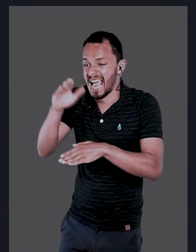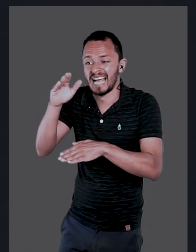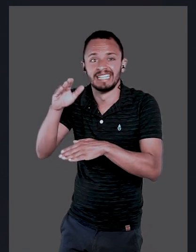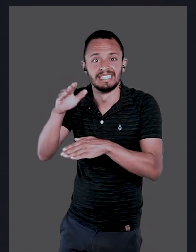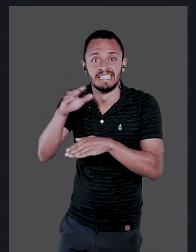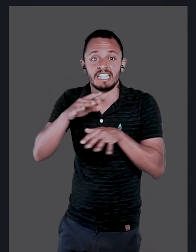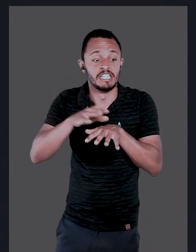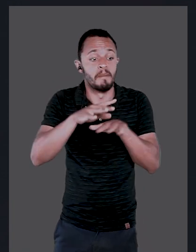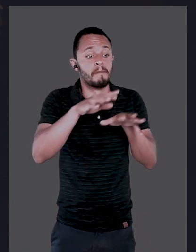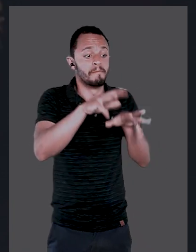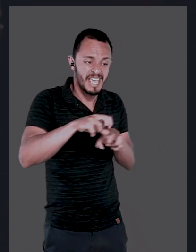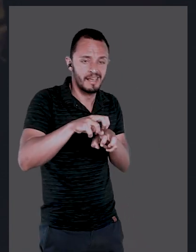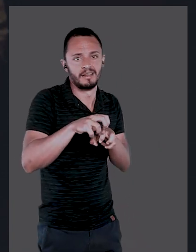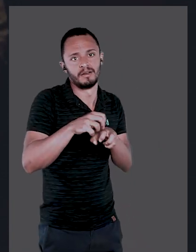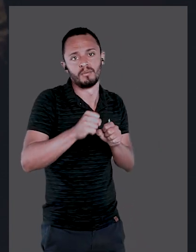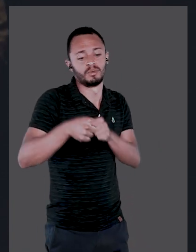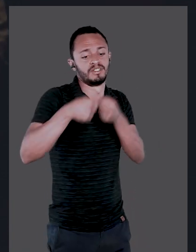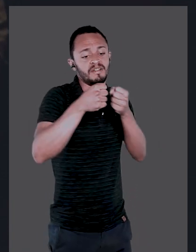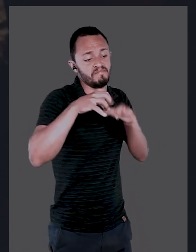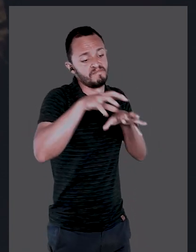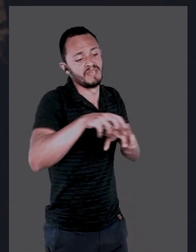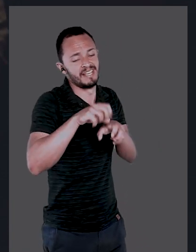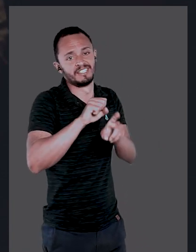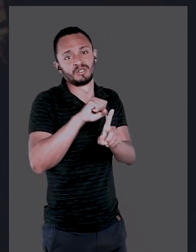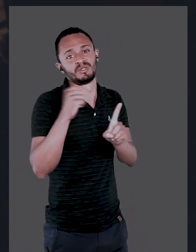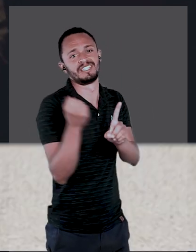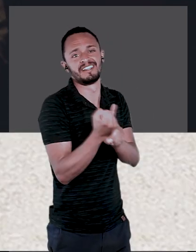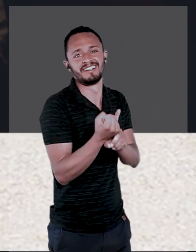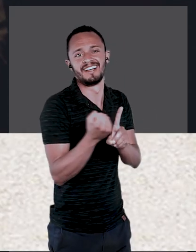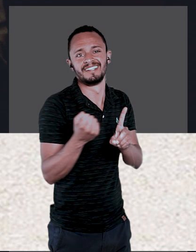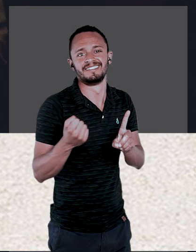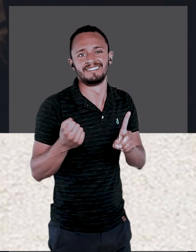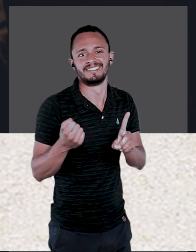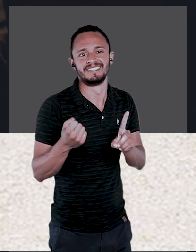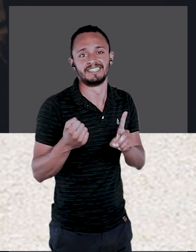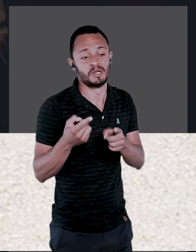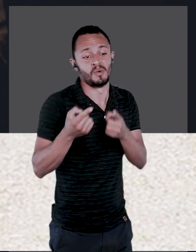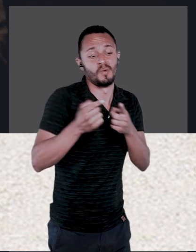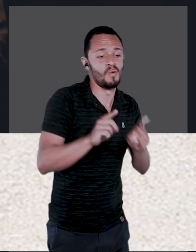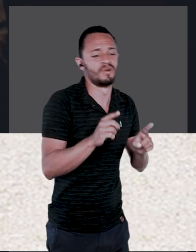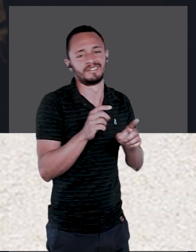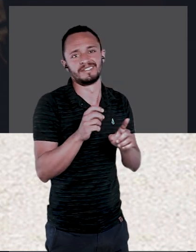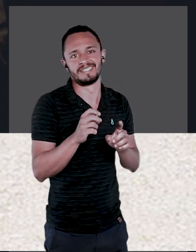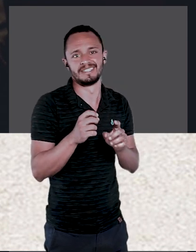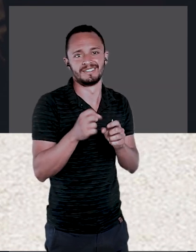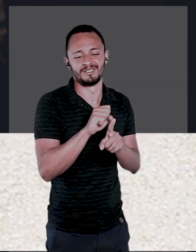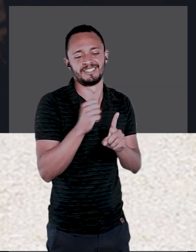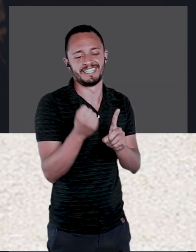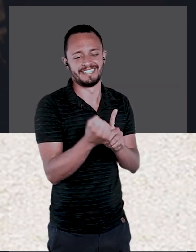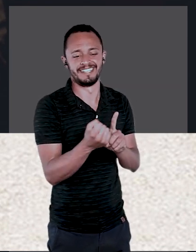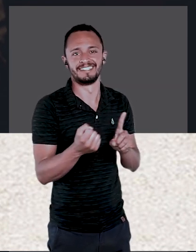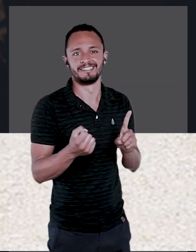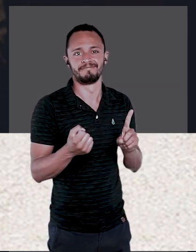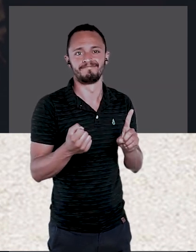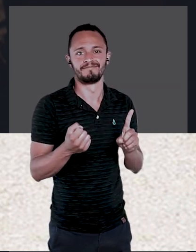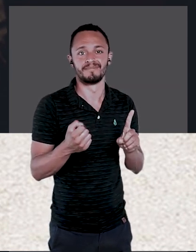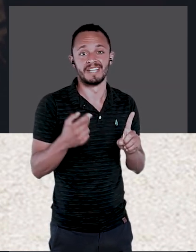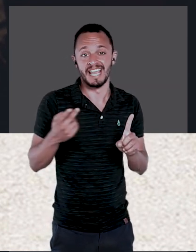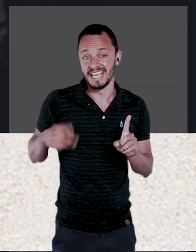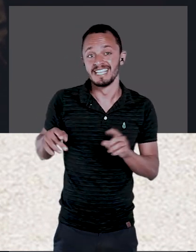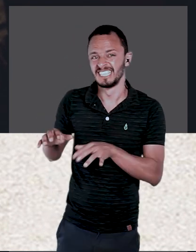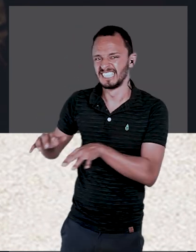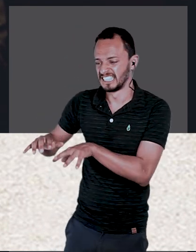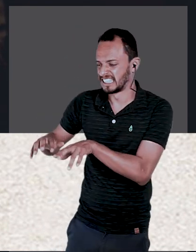e que capturam subitamente, capturam os poderes e capturam a sociedade. A verdade é que aquilo que eu também